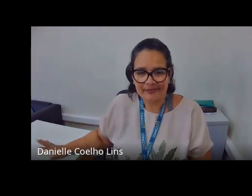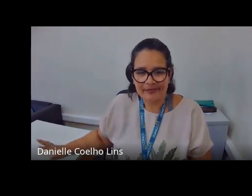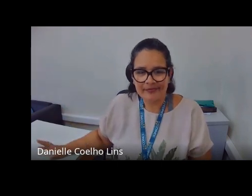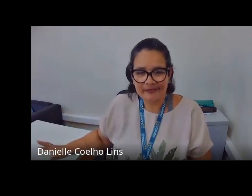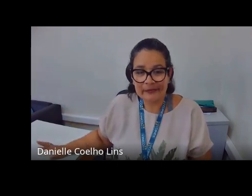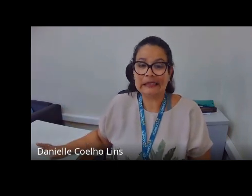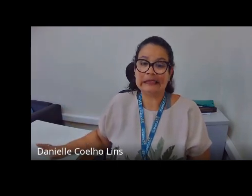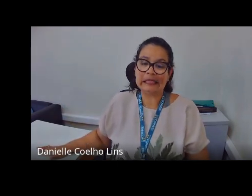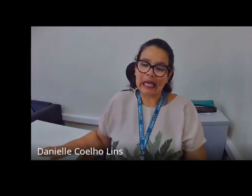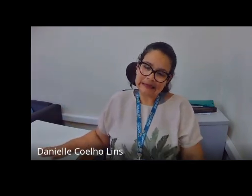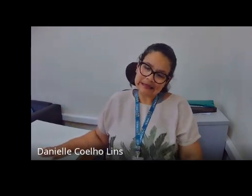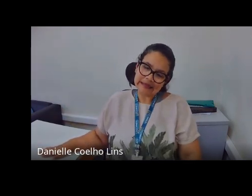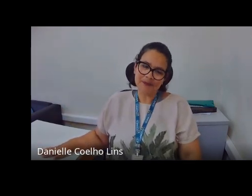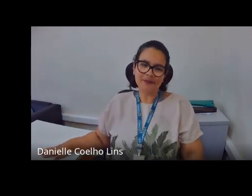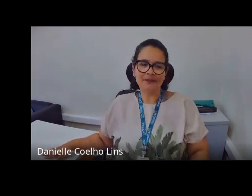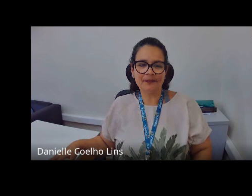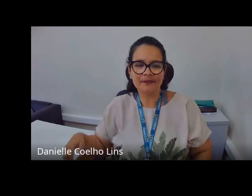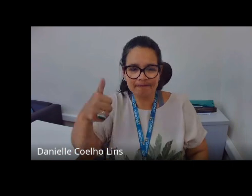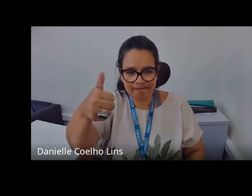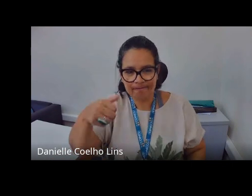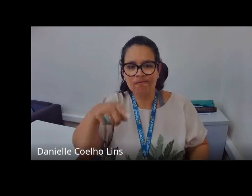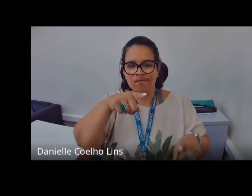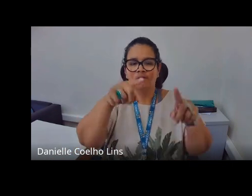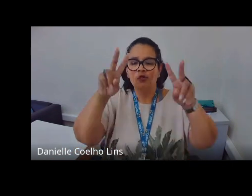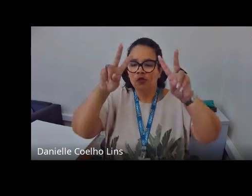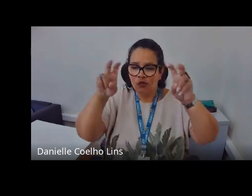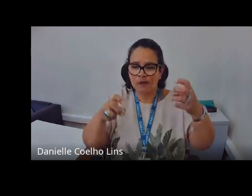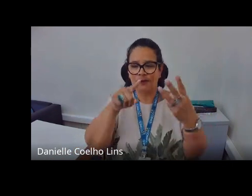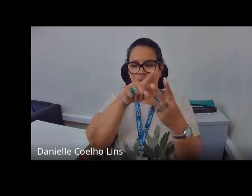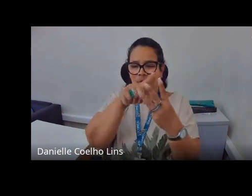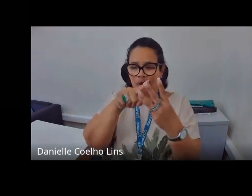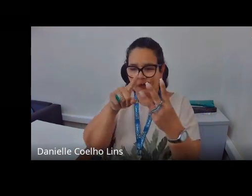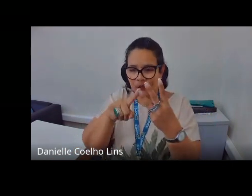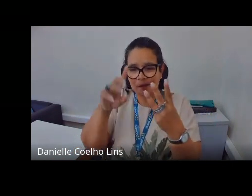assim, uma boa internet em casa para acompanhar nossas aulas.